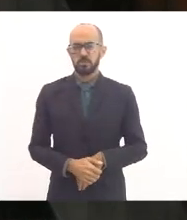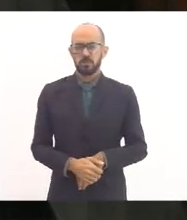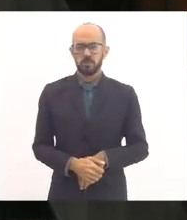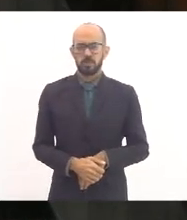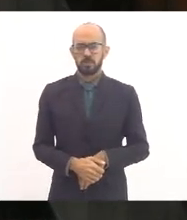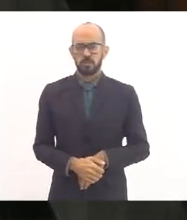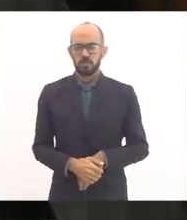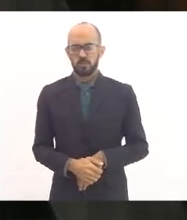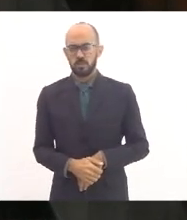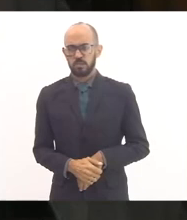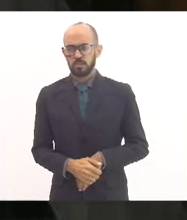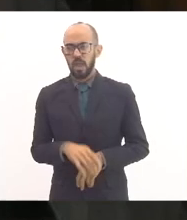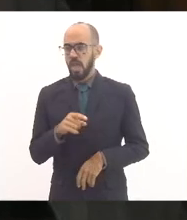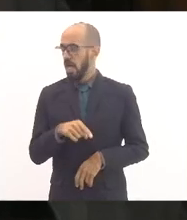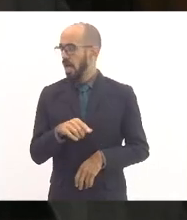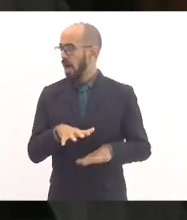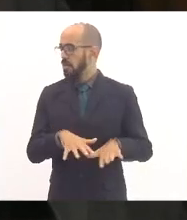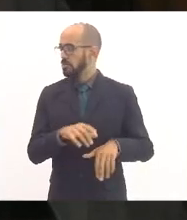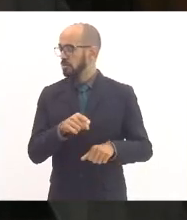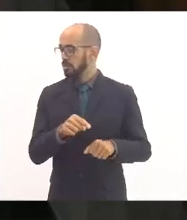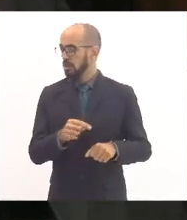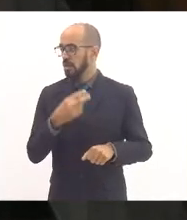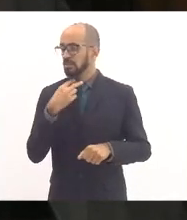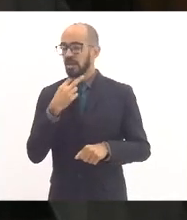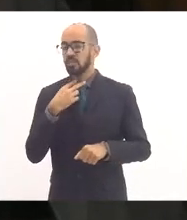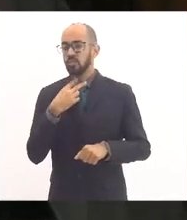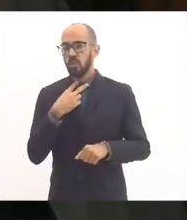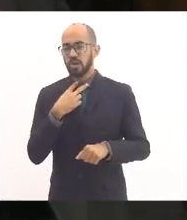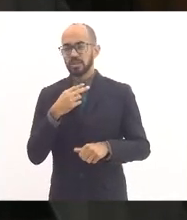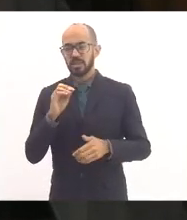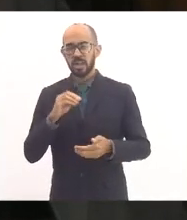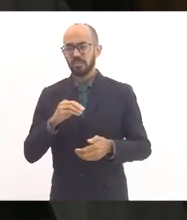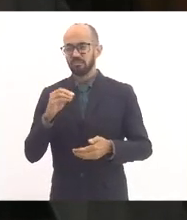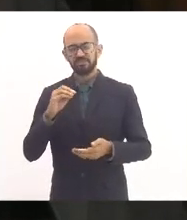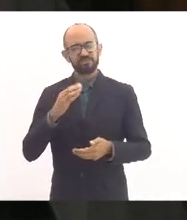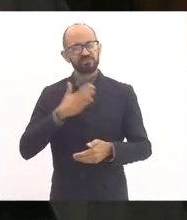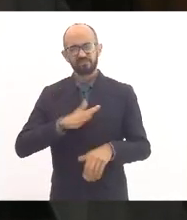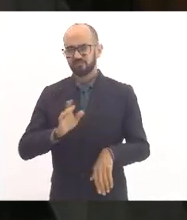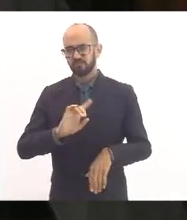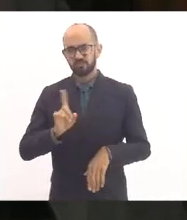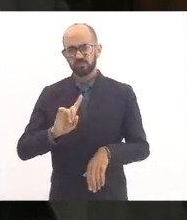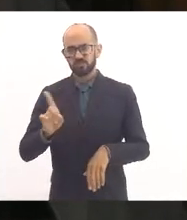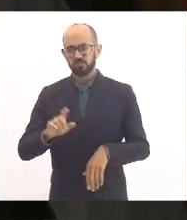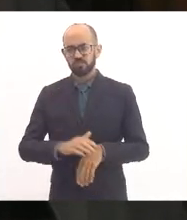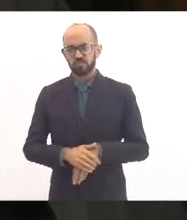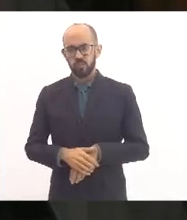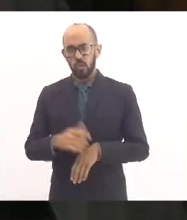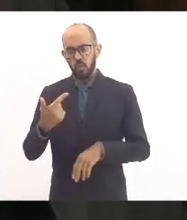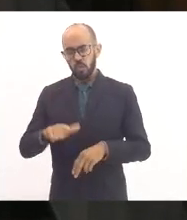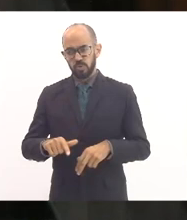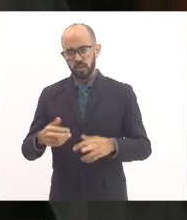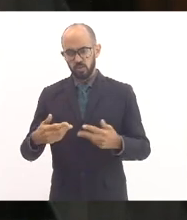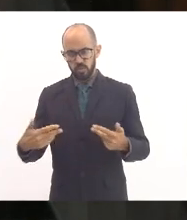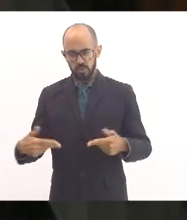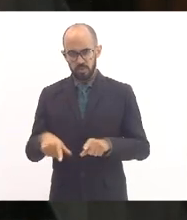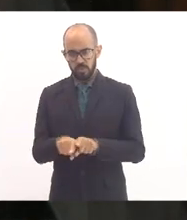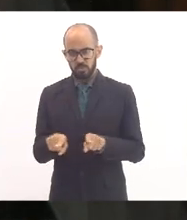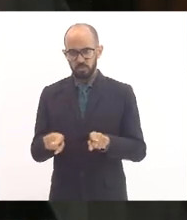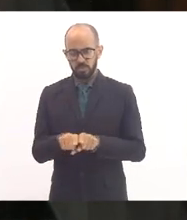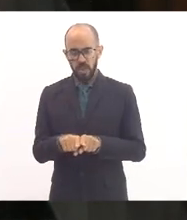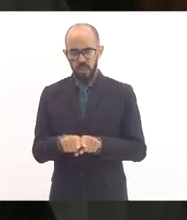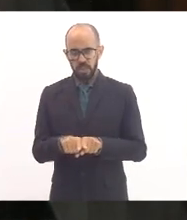Quem é essa voz e a voz da Total insatisfação outra coisa que nos causa estranheza